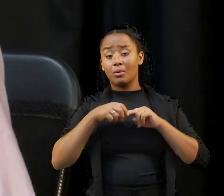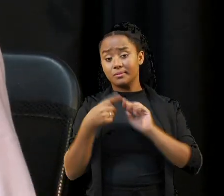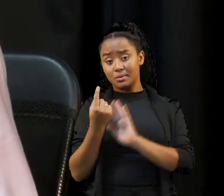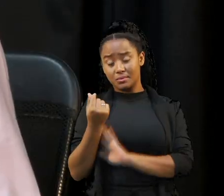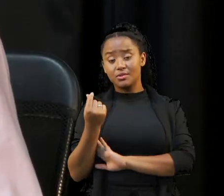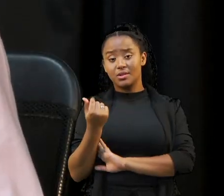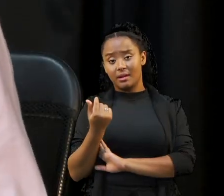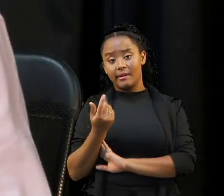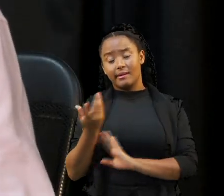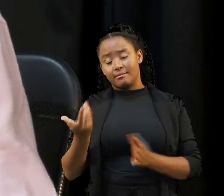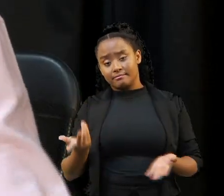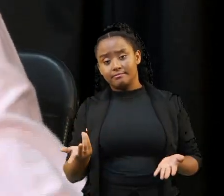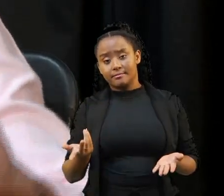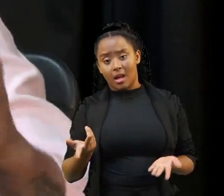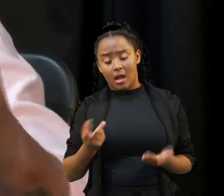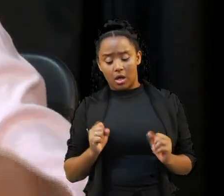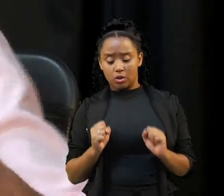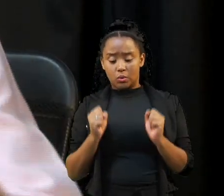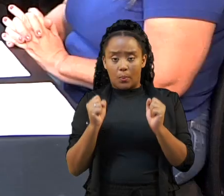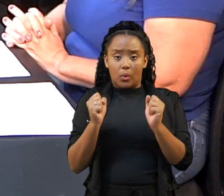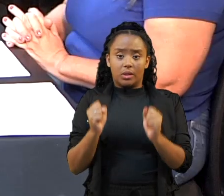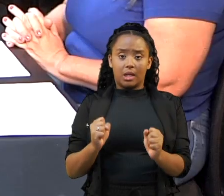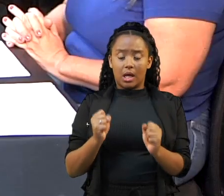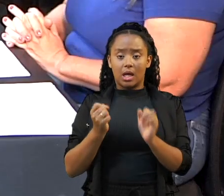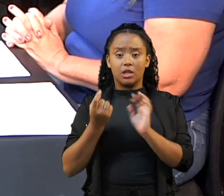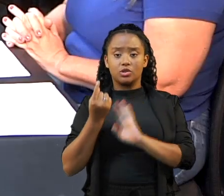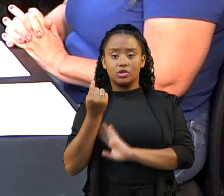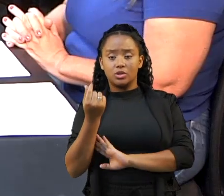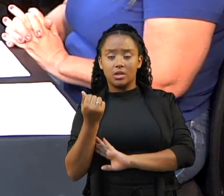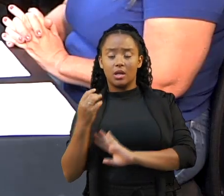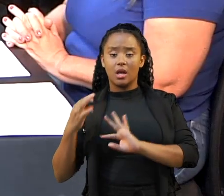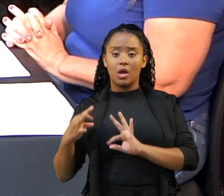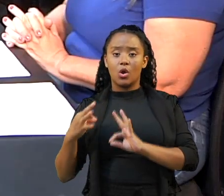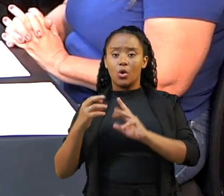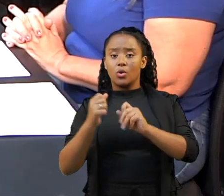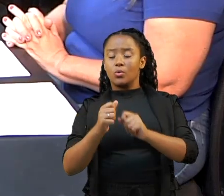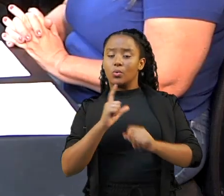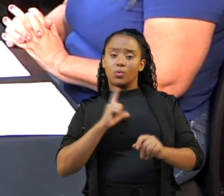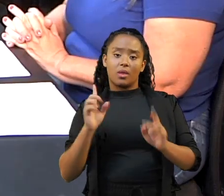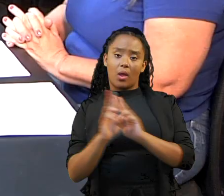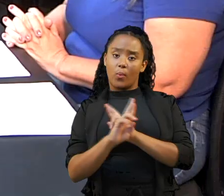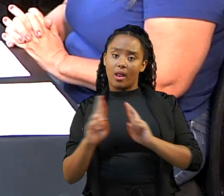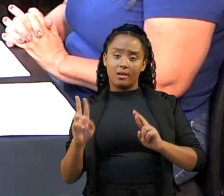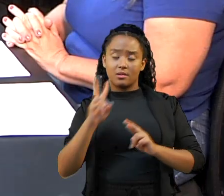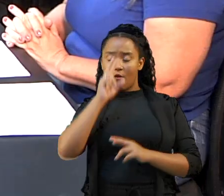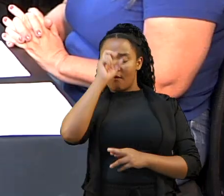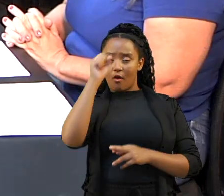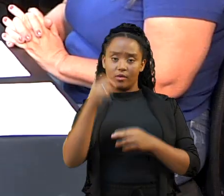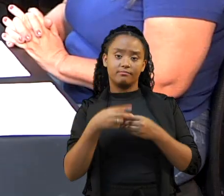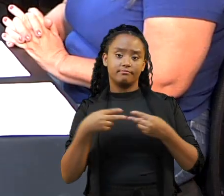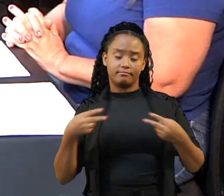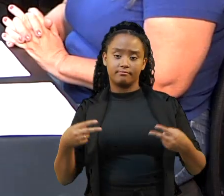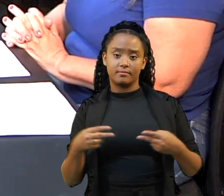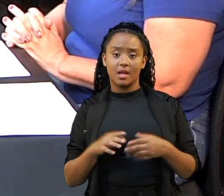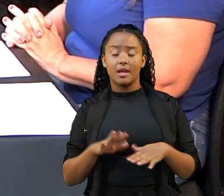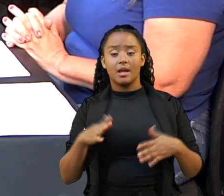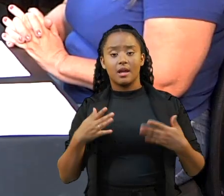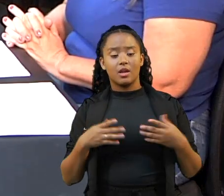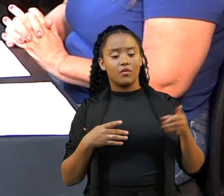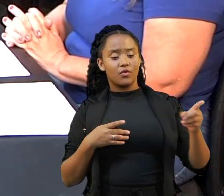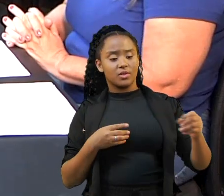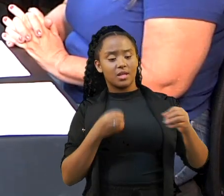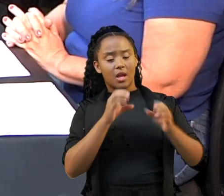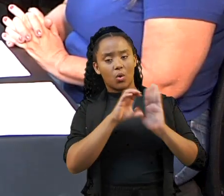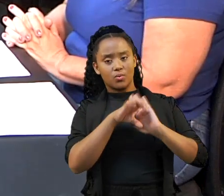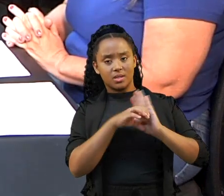causa do dinheiro, né? Dinheiro. Poder, dinheiro, tudo isso fala muito alto. E aí você vem